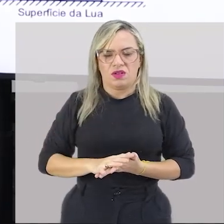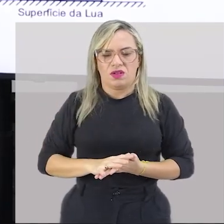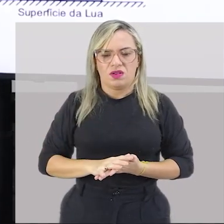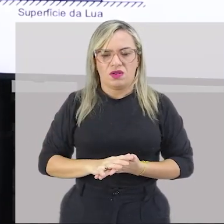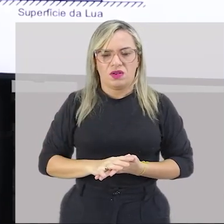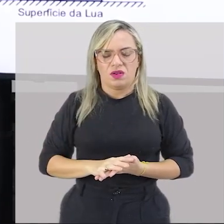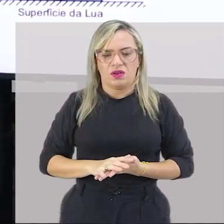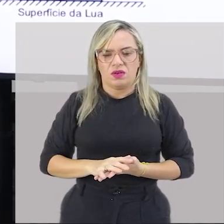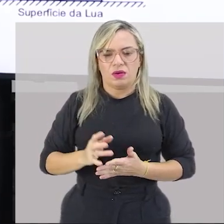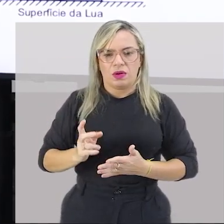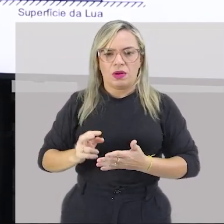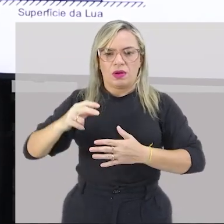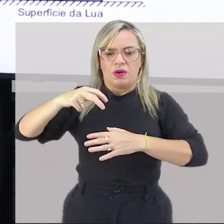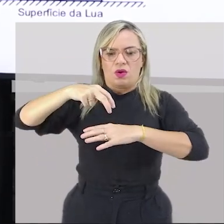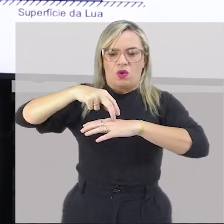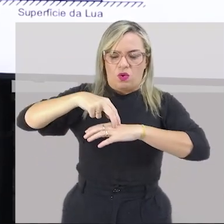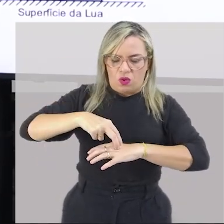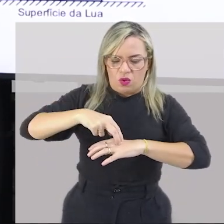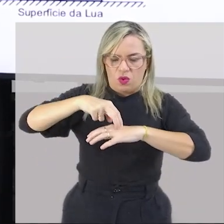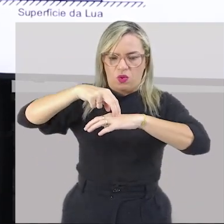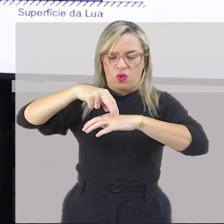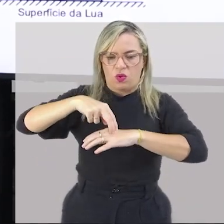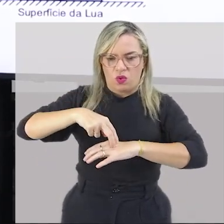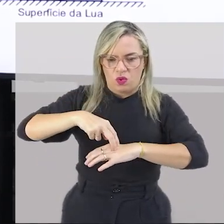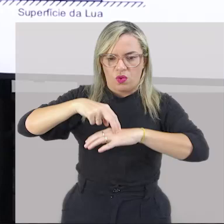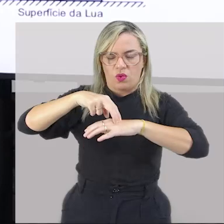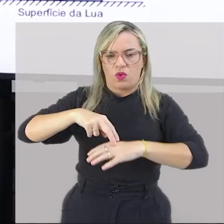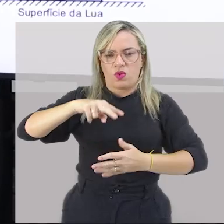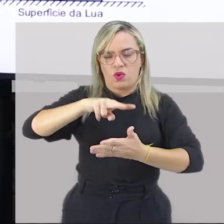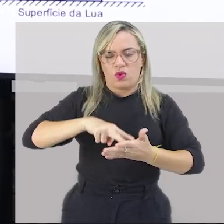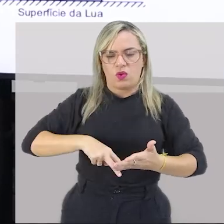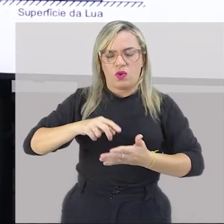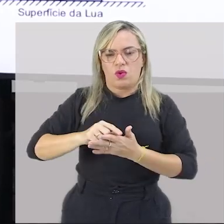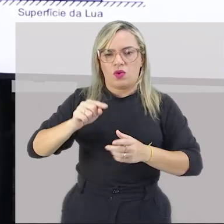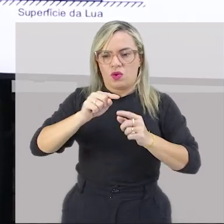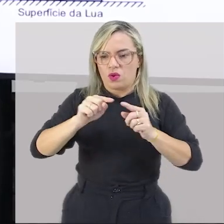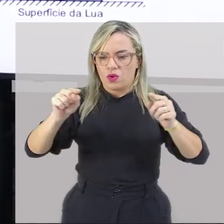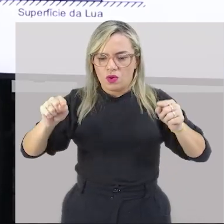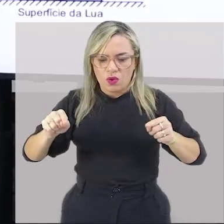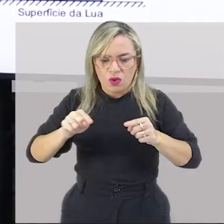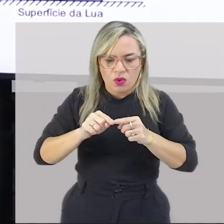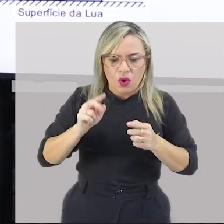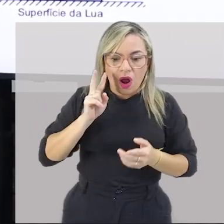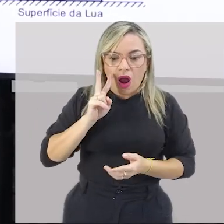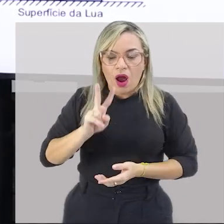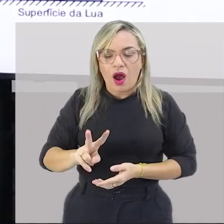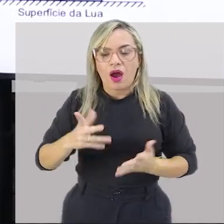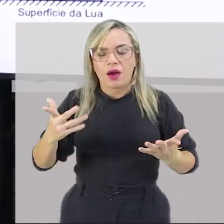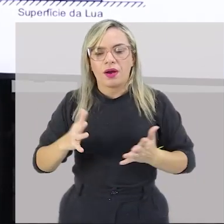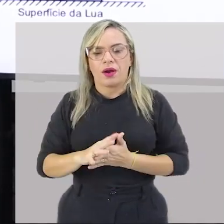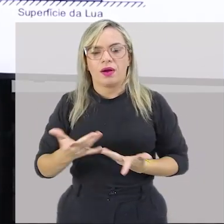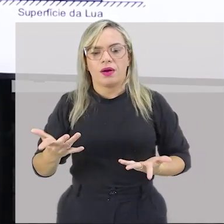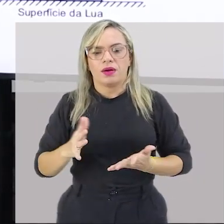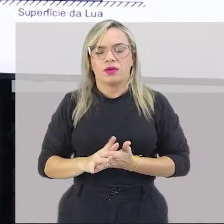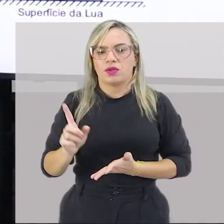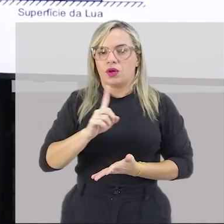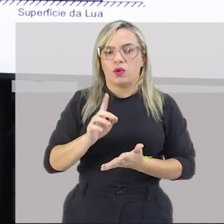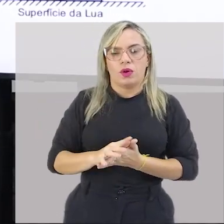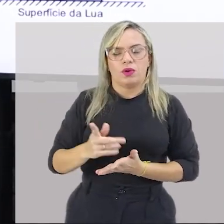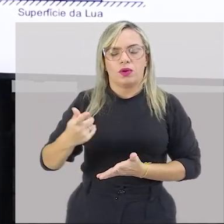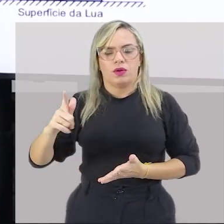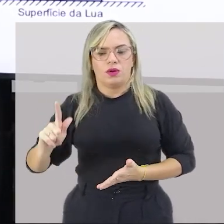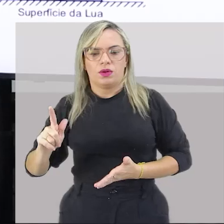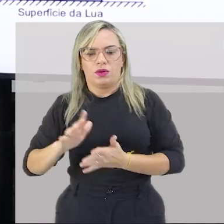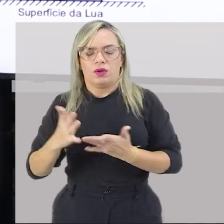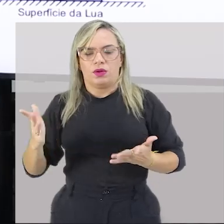você, é que ela vai indicar lá no visor. Não é o nosso peso, não? Não é. Porque assim, ó, se você subir nessa balança,